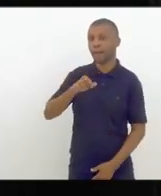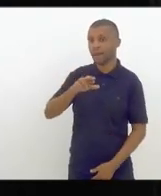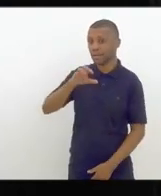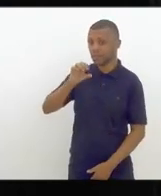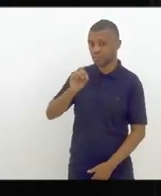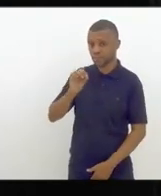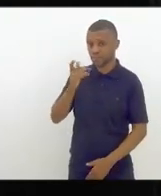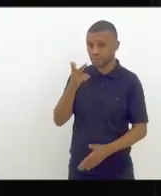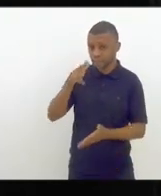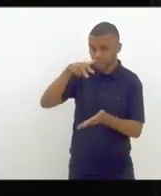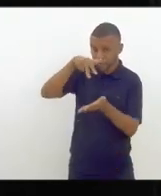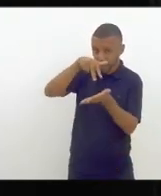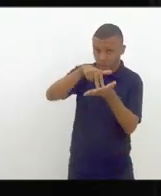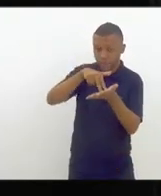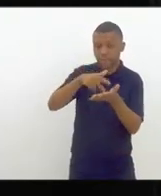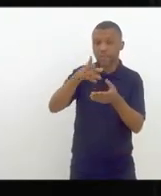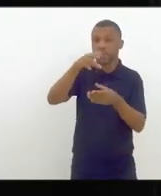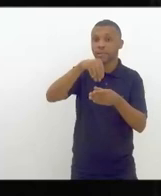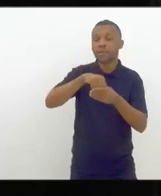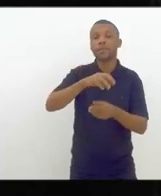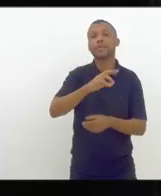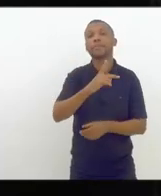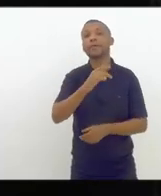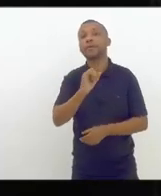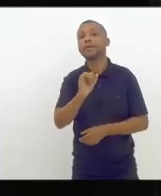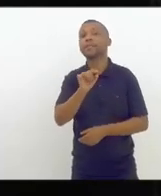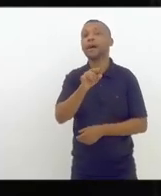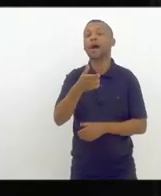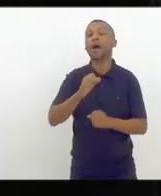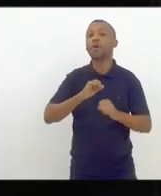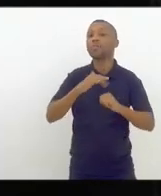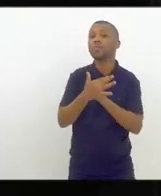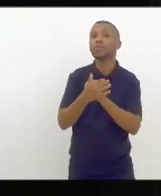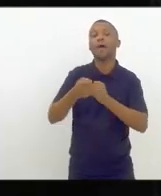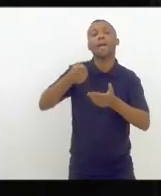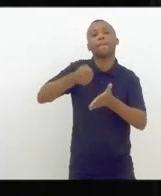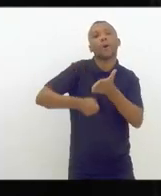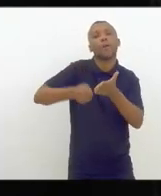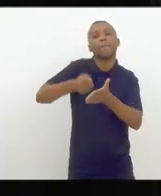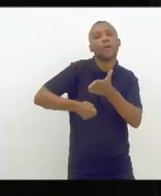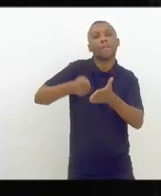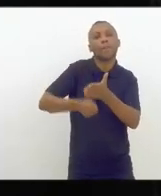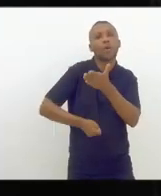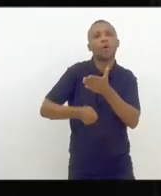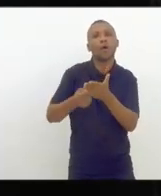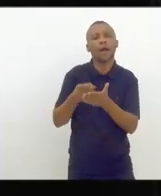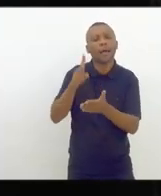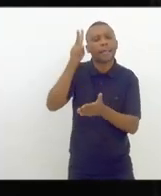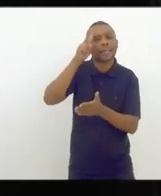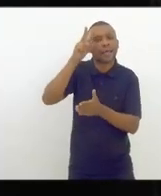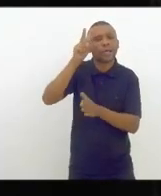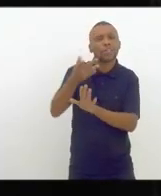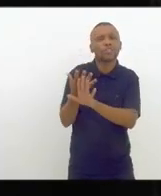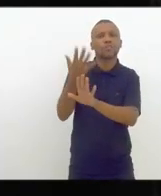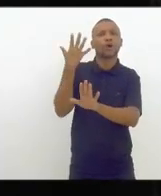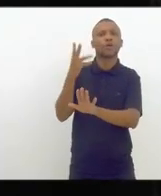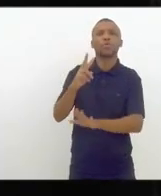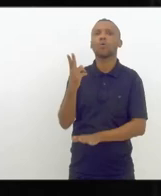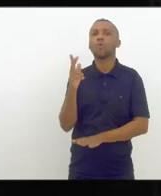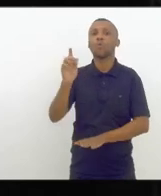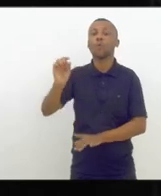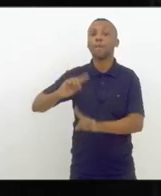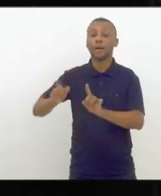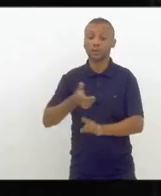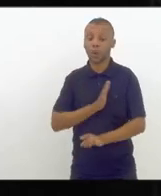da Covid, que esteve lá lutando em memória do Hugo, mas o seu coração não